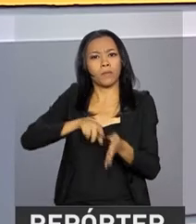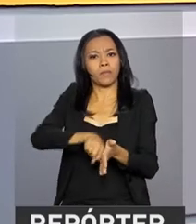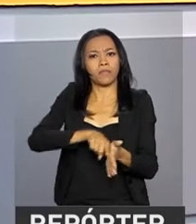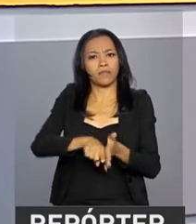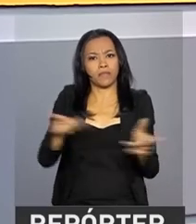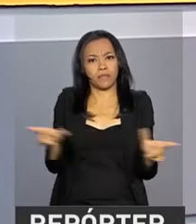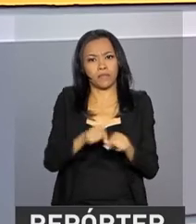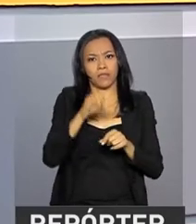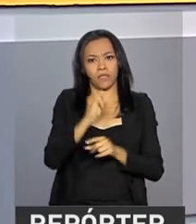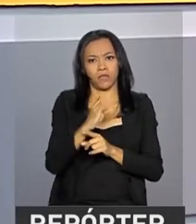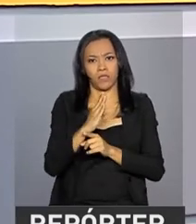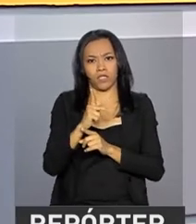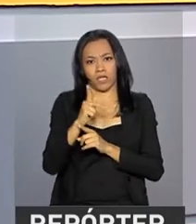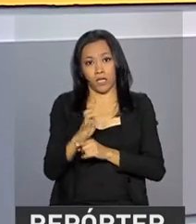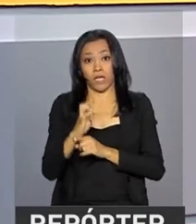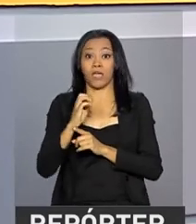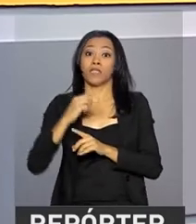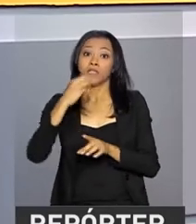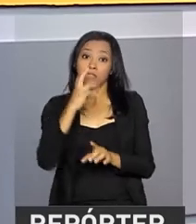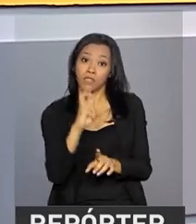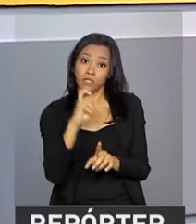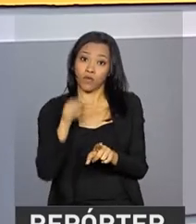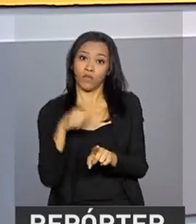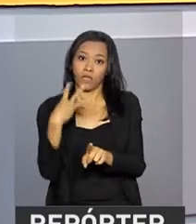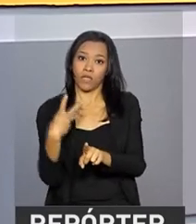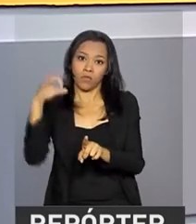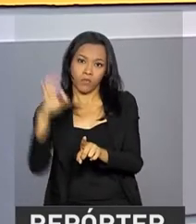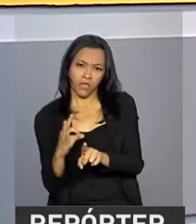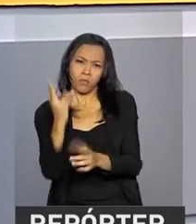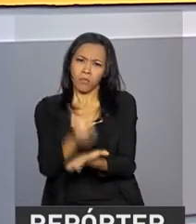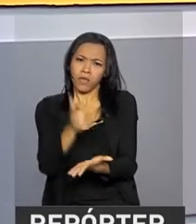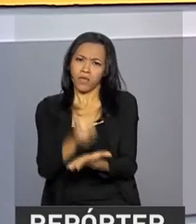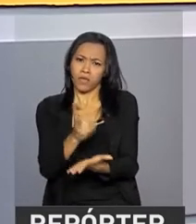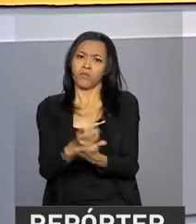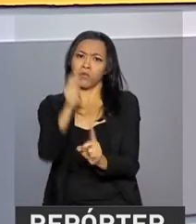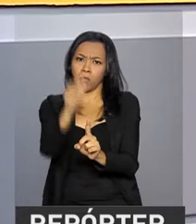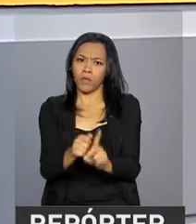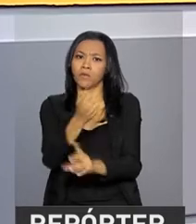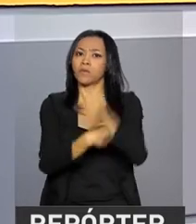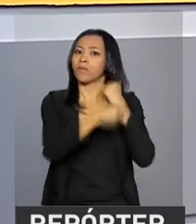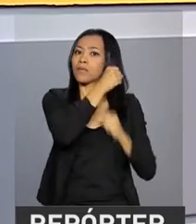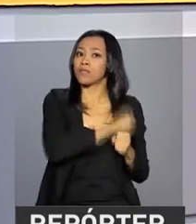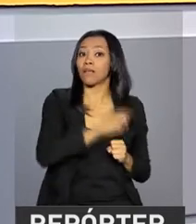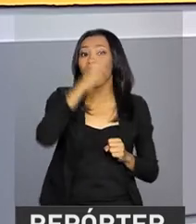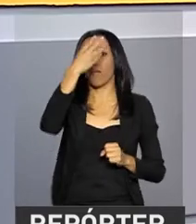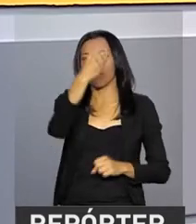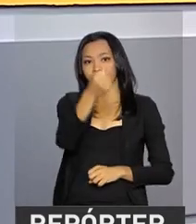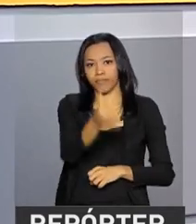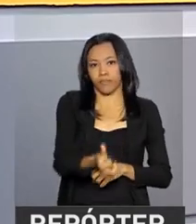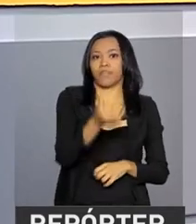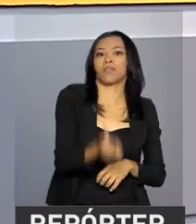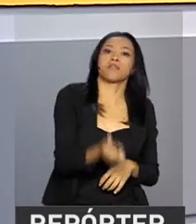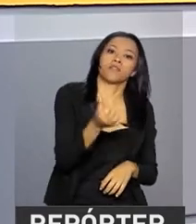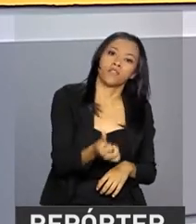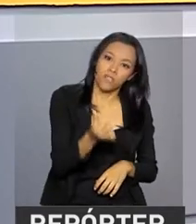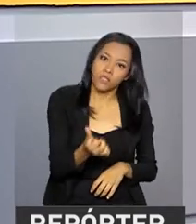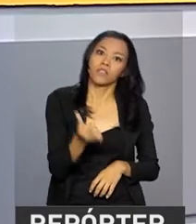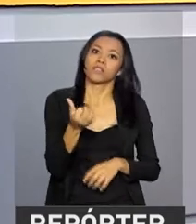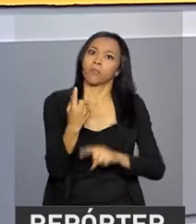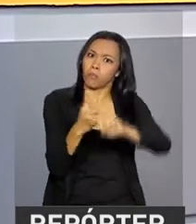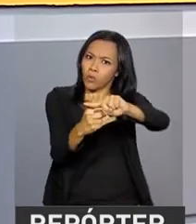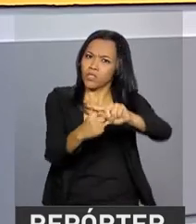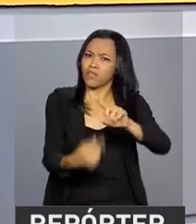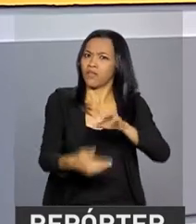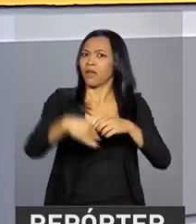5,3 por cento em comparação ao mesmo mês do ano passado é a sexta taxa positiva seguida ea maior desde abril de